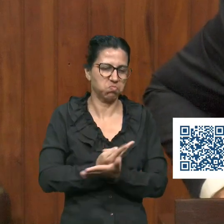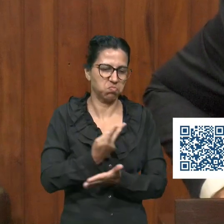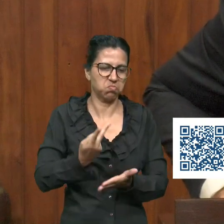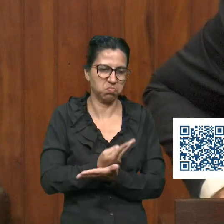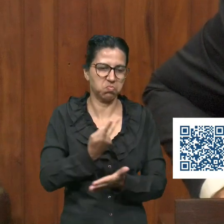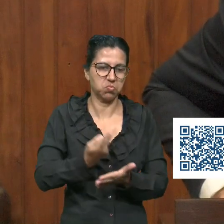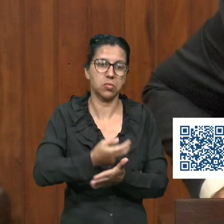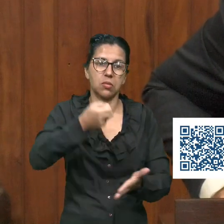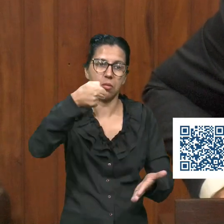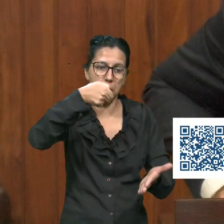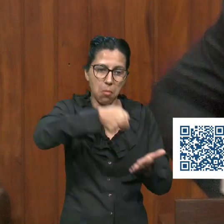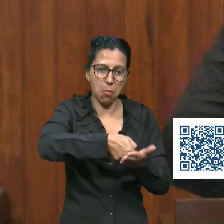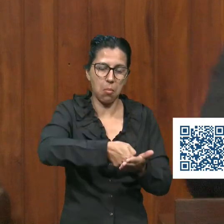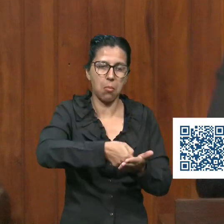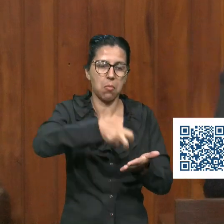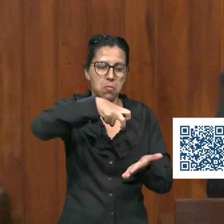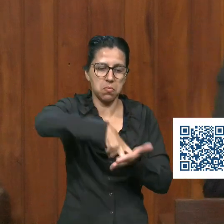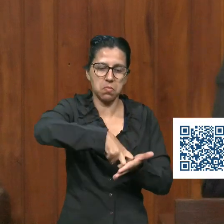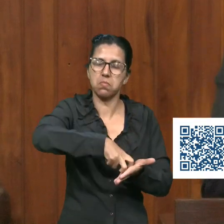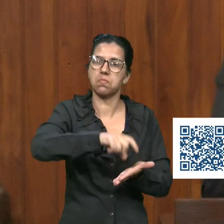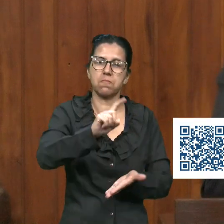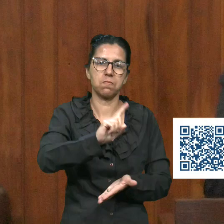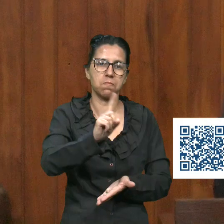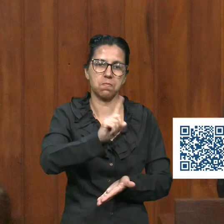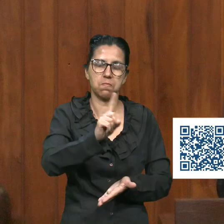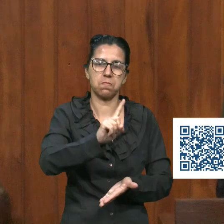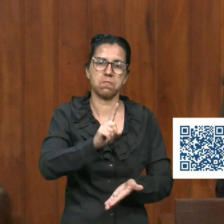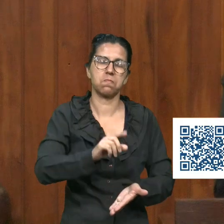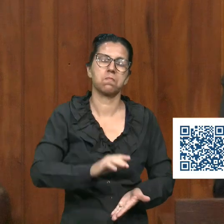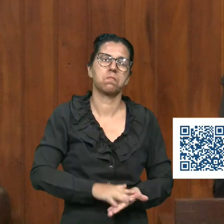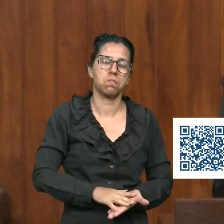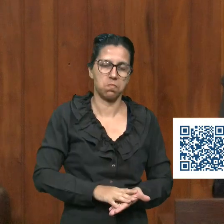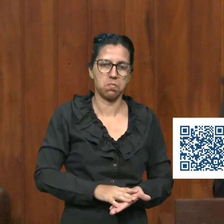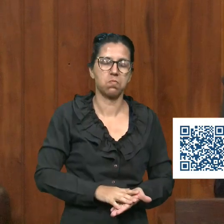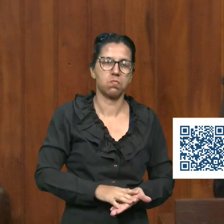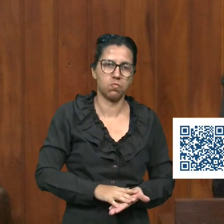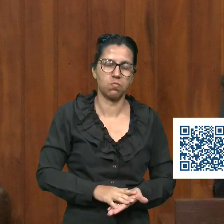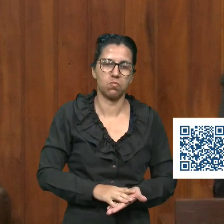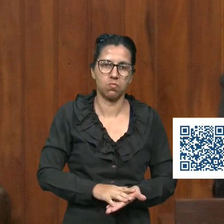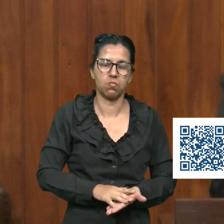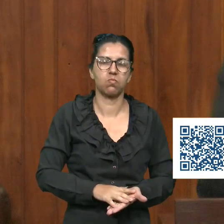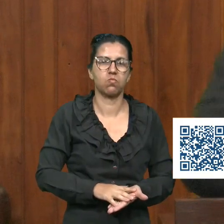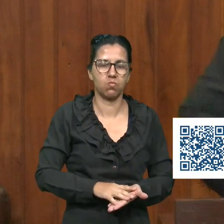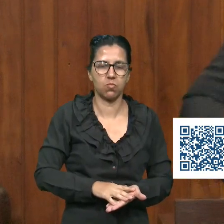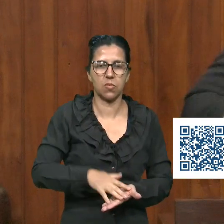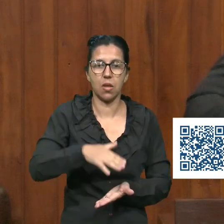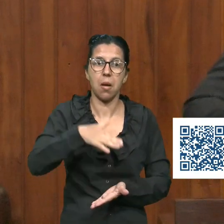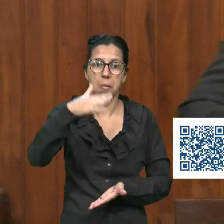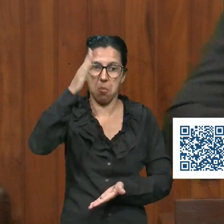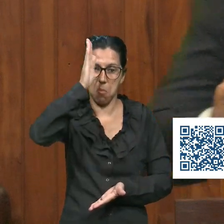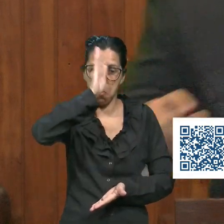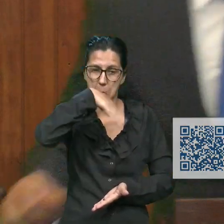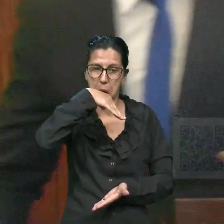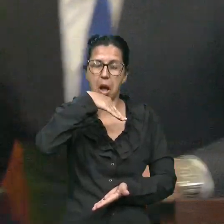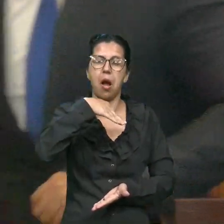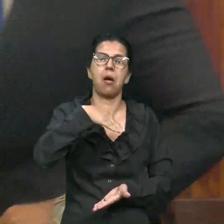Impunidade. A omissão dos bons é o sucesso dos maus.